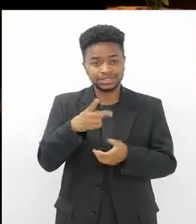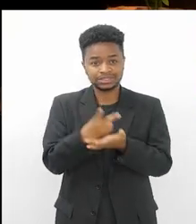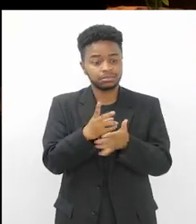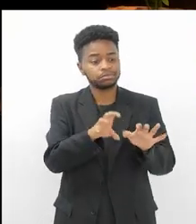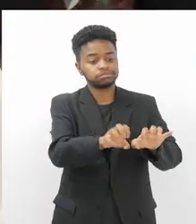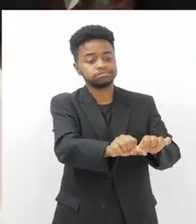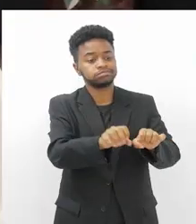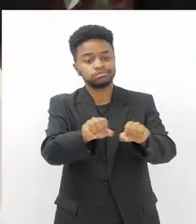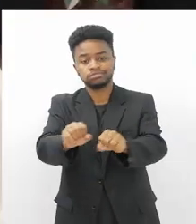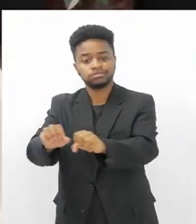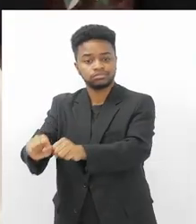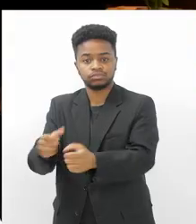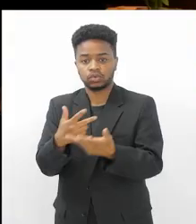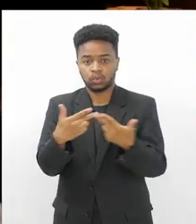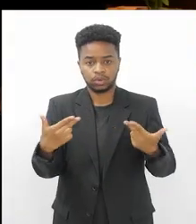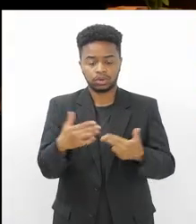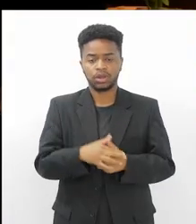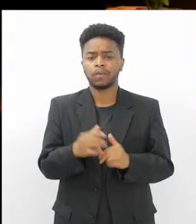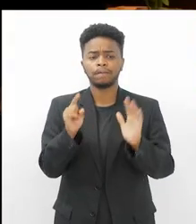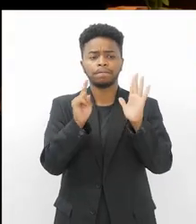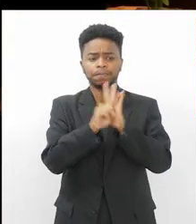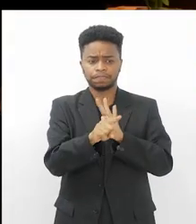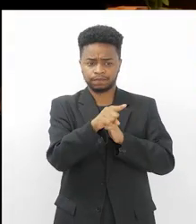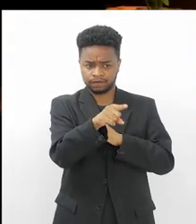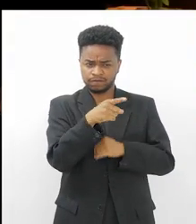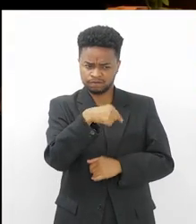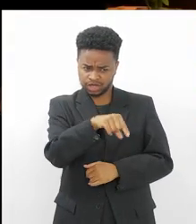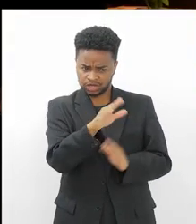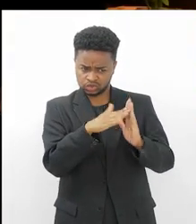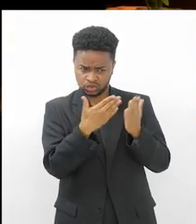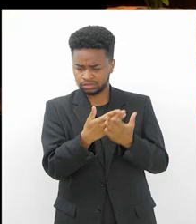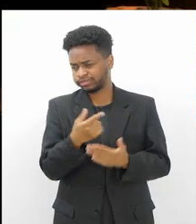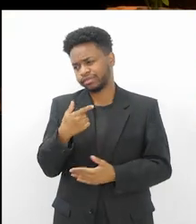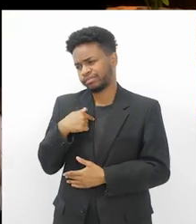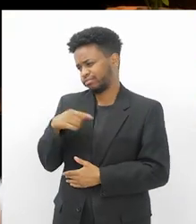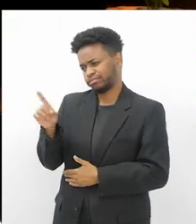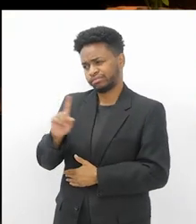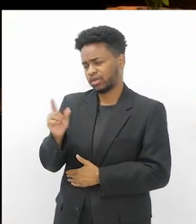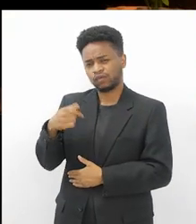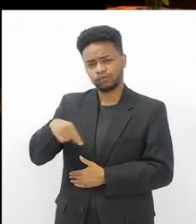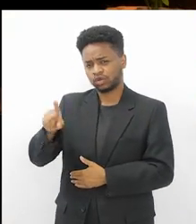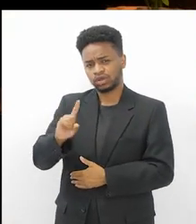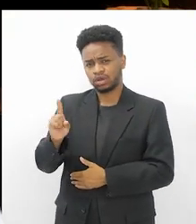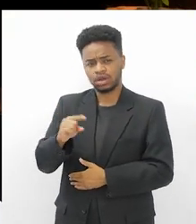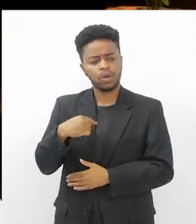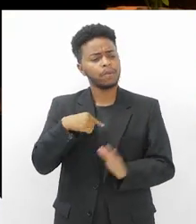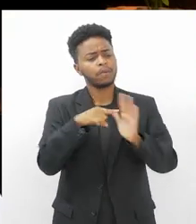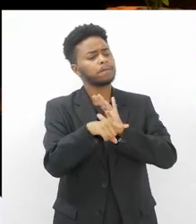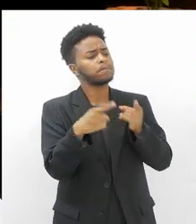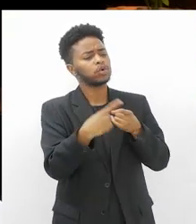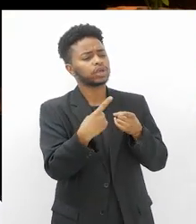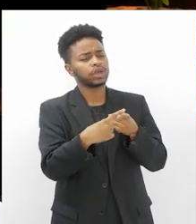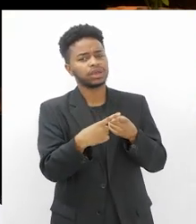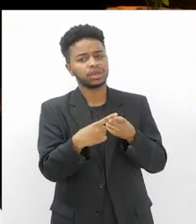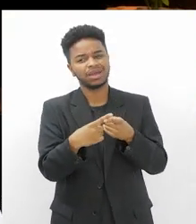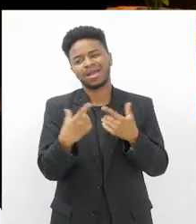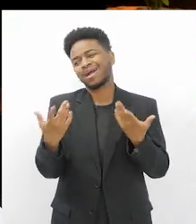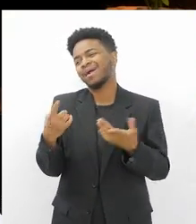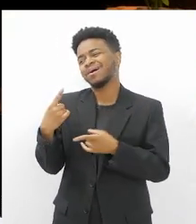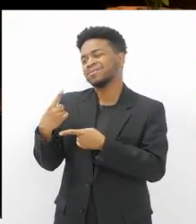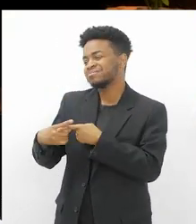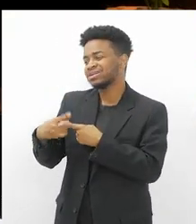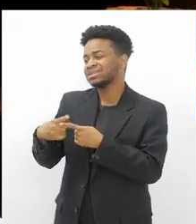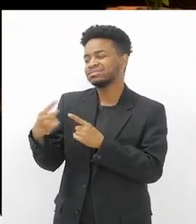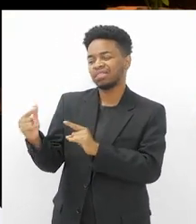assim. Aí eu perguntei para ela, e aí, você vai para a escola? Ela disse, não, não vou não, doutora. Eu disse, você não vai para a escola por quê?